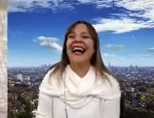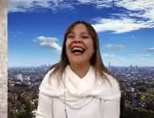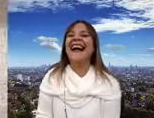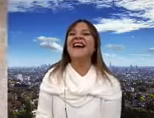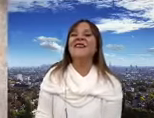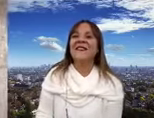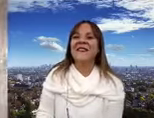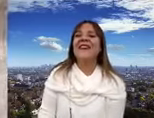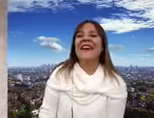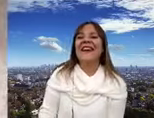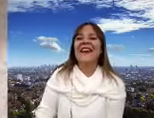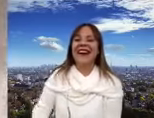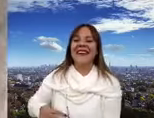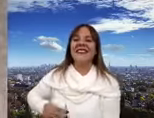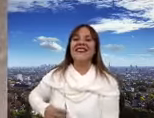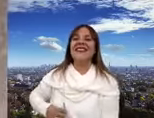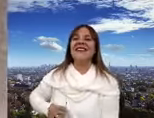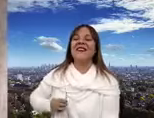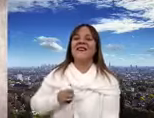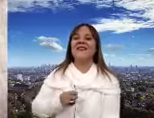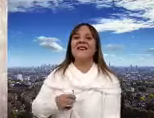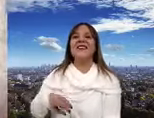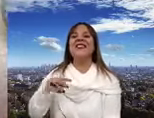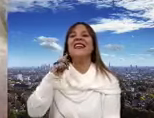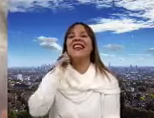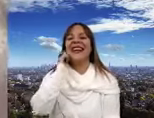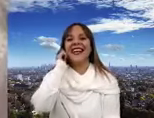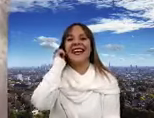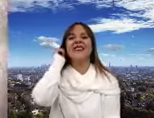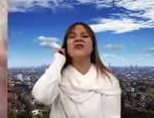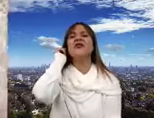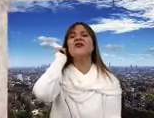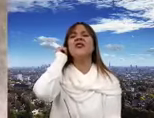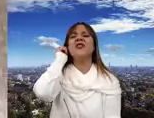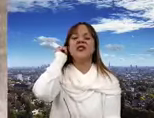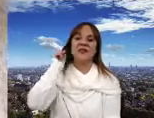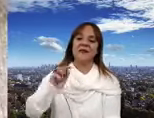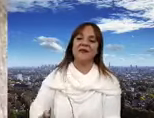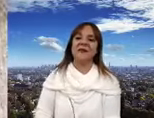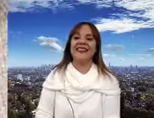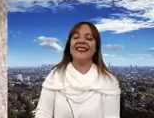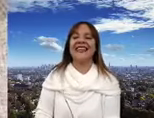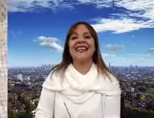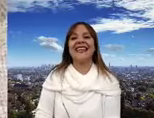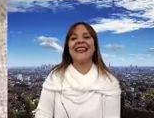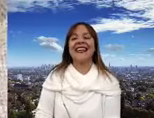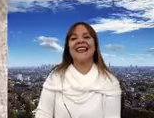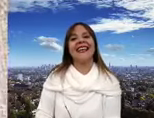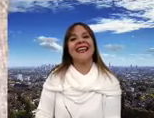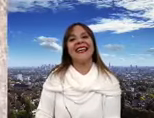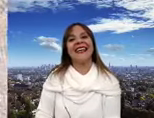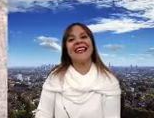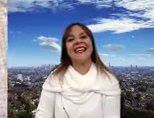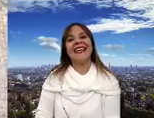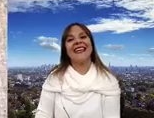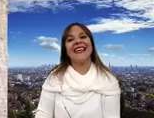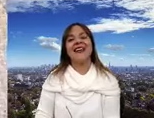Ai, Lili. Pode ler. É tão gostoso. Sim, ó, se eu chorar,